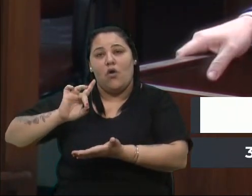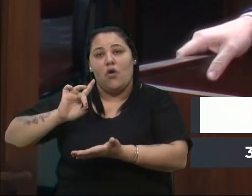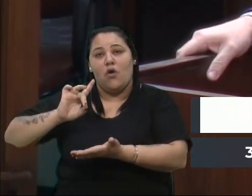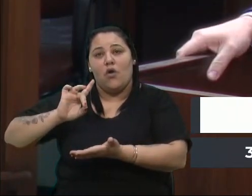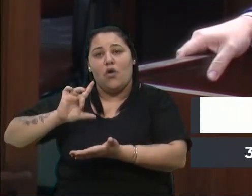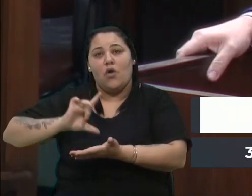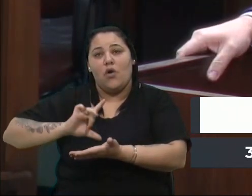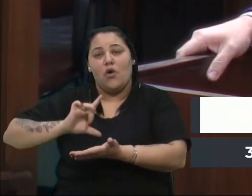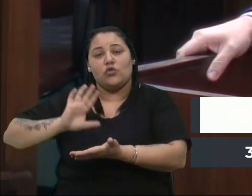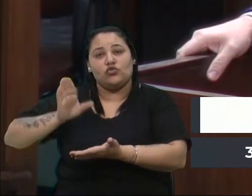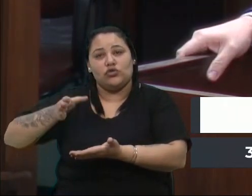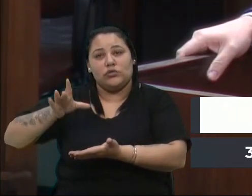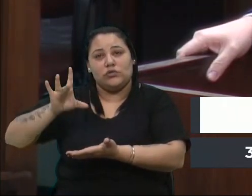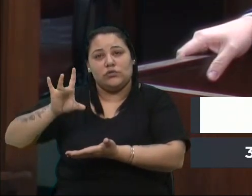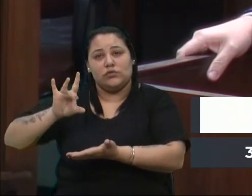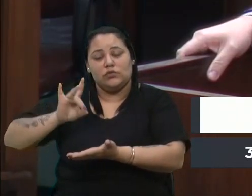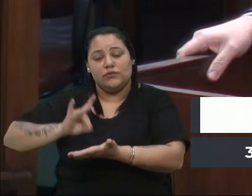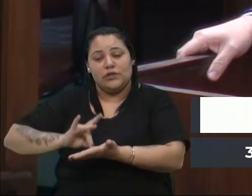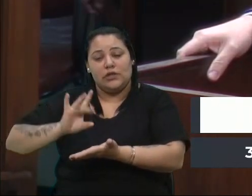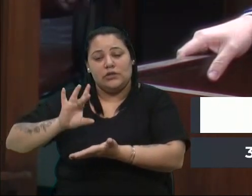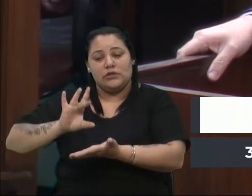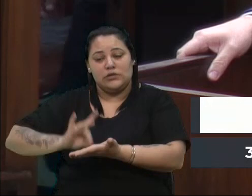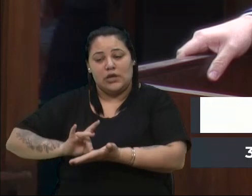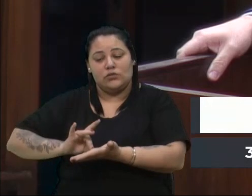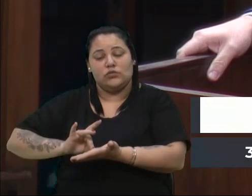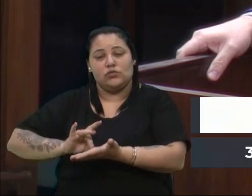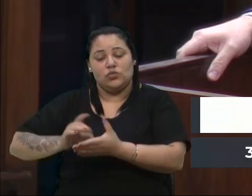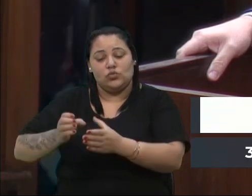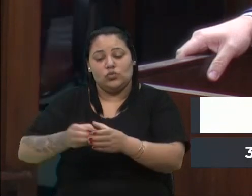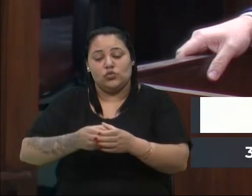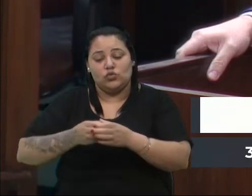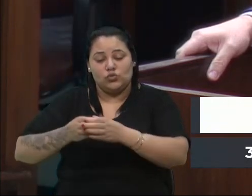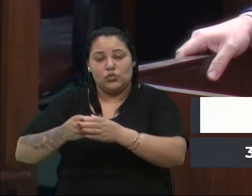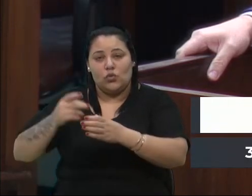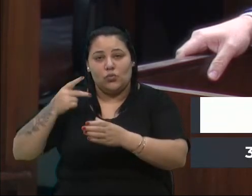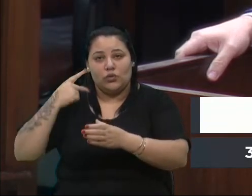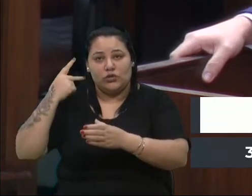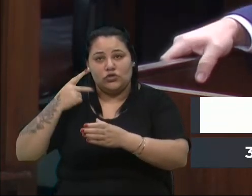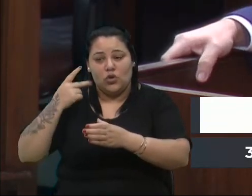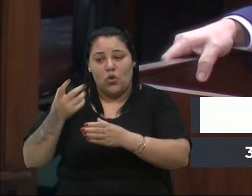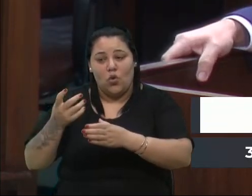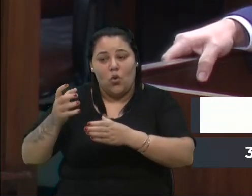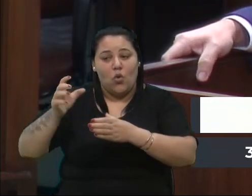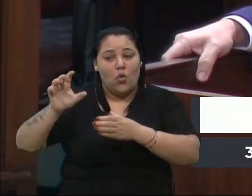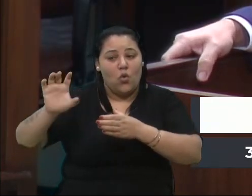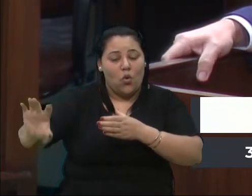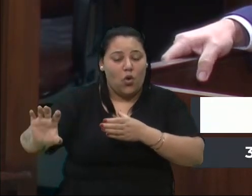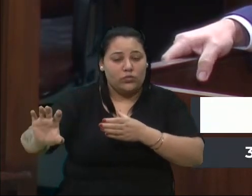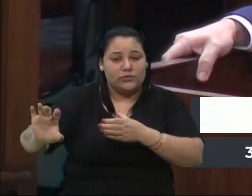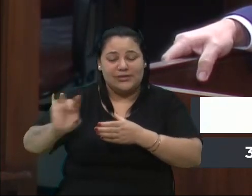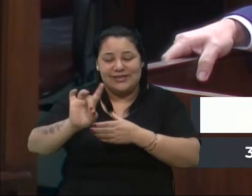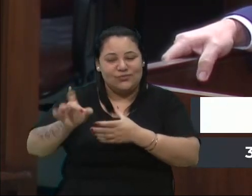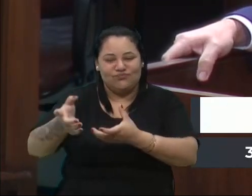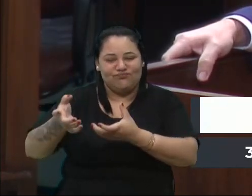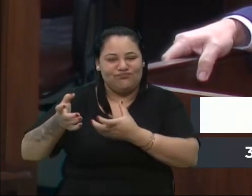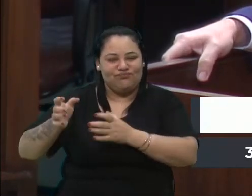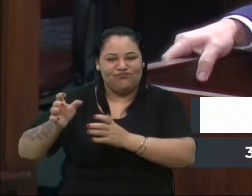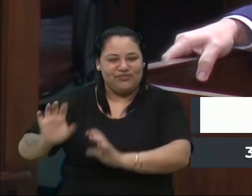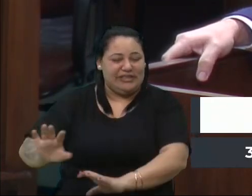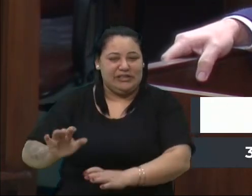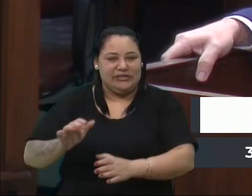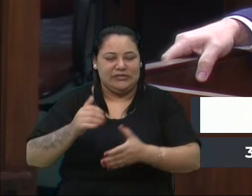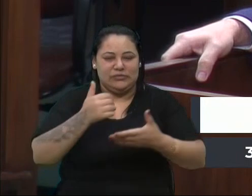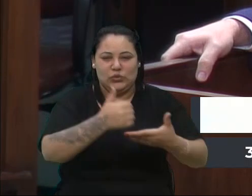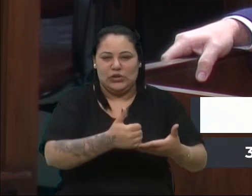vamos dizer assim, uma vertente, uma corrente política contrária ao movimento comunitário, se tomou decisões